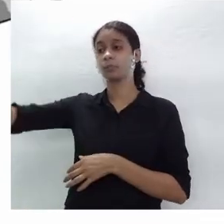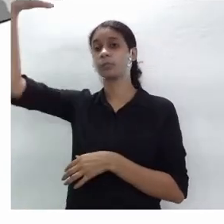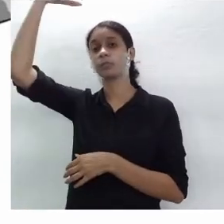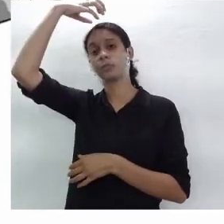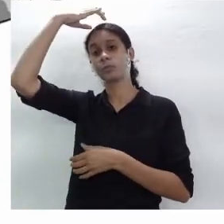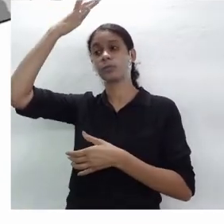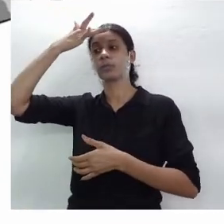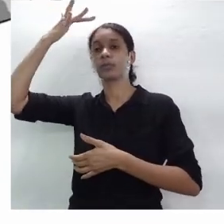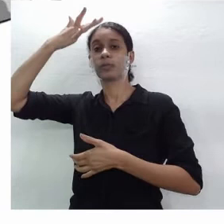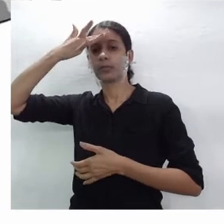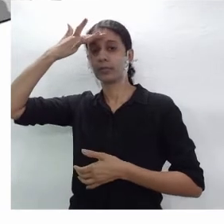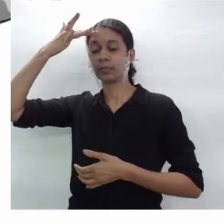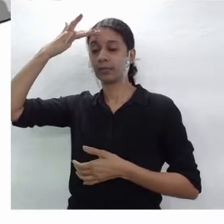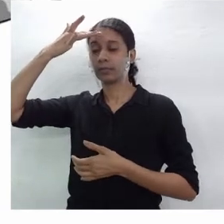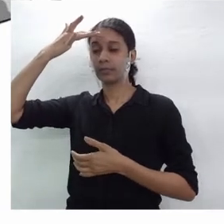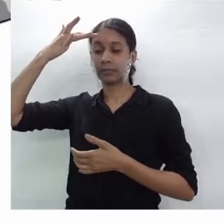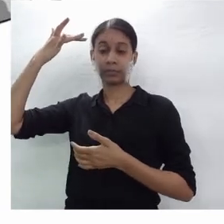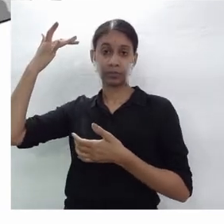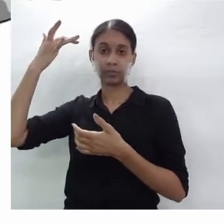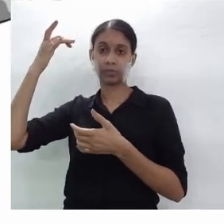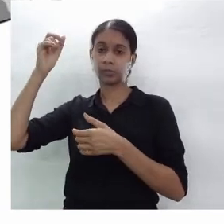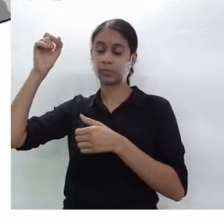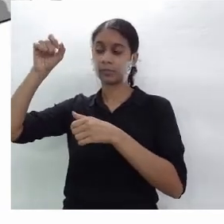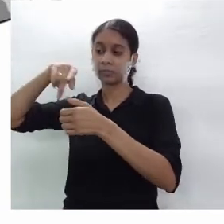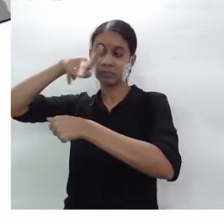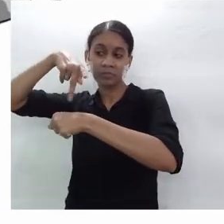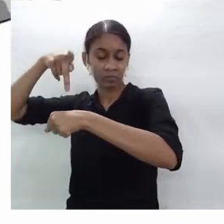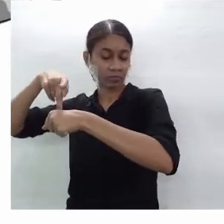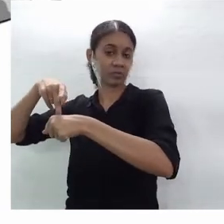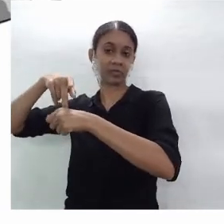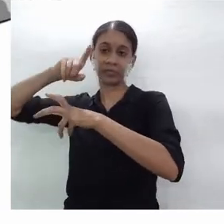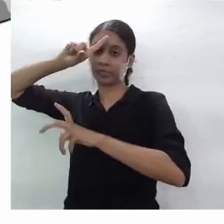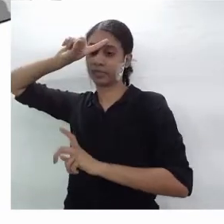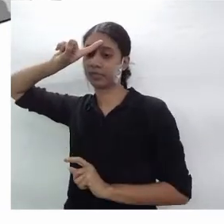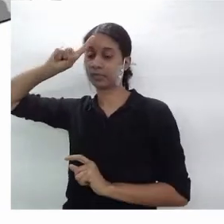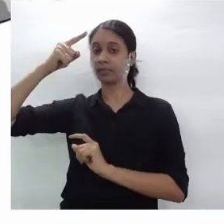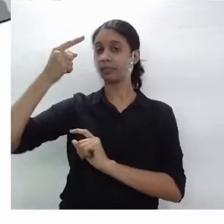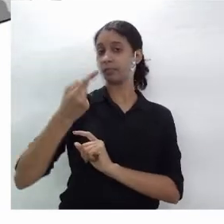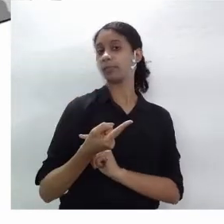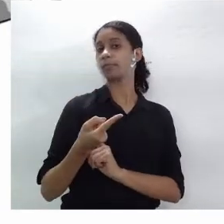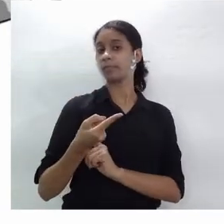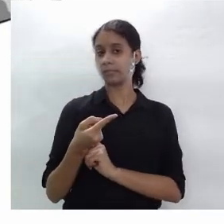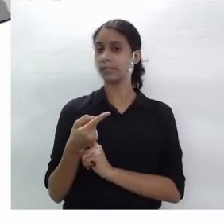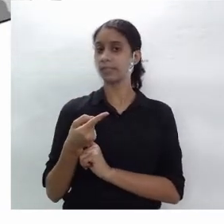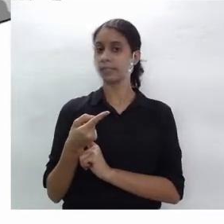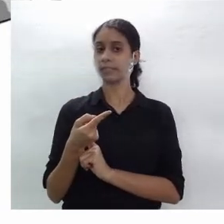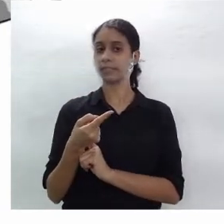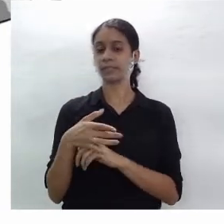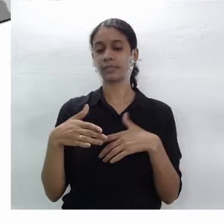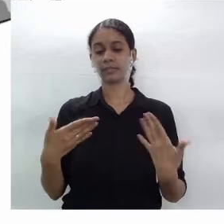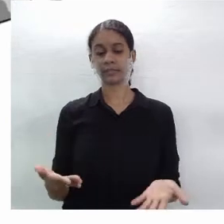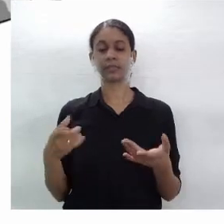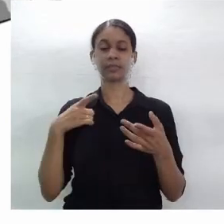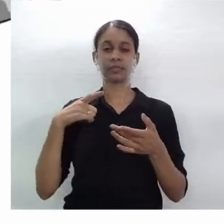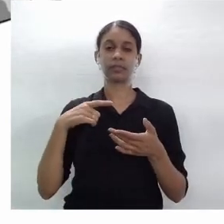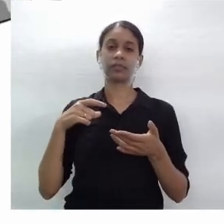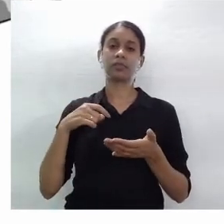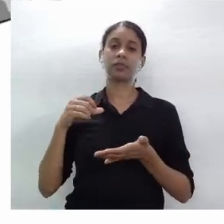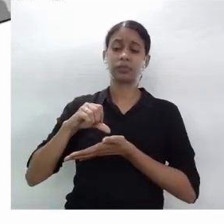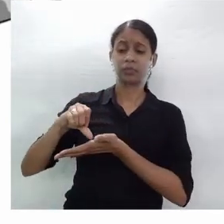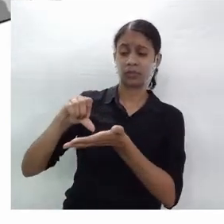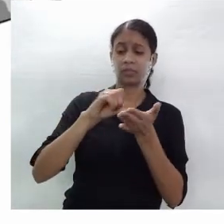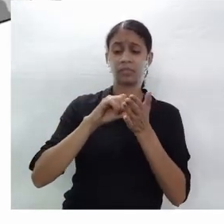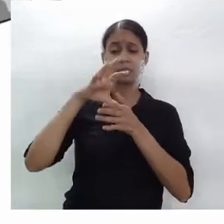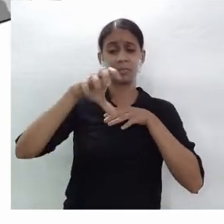vontades da metrópole europeia. A colonização de exploração, esses países tiveram a sua colonização para explorar